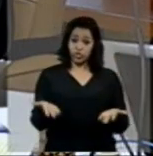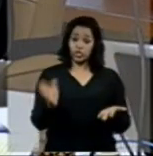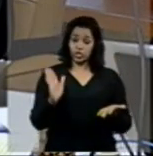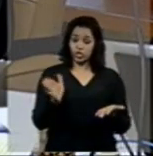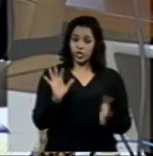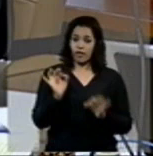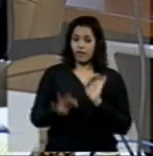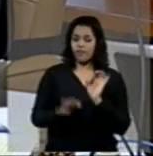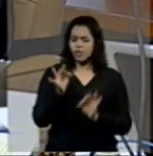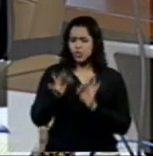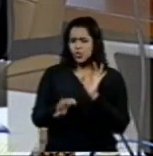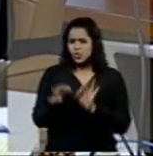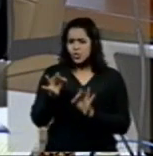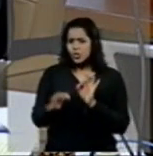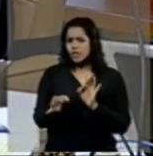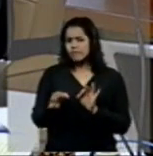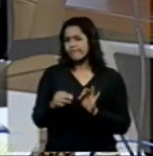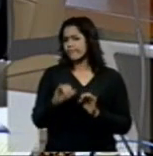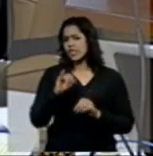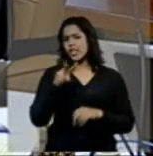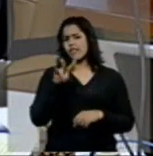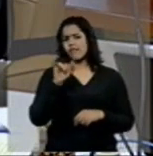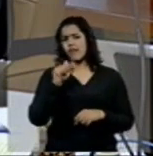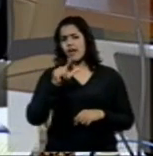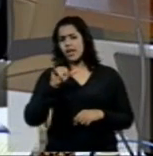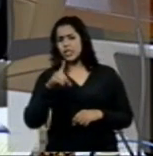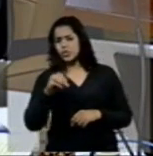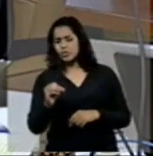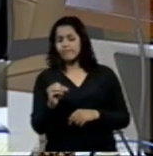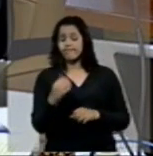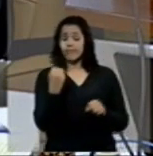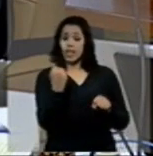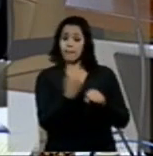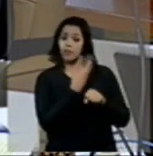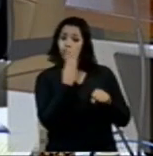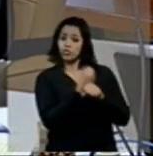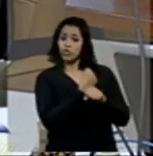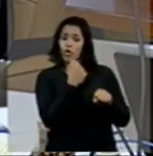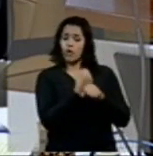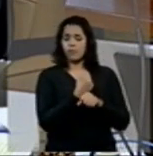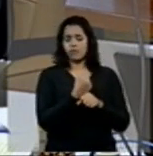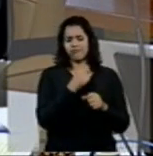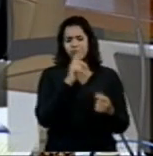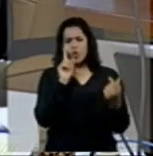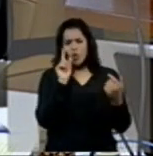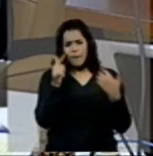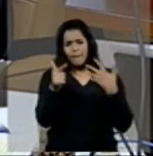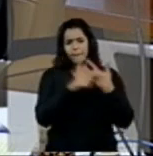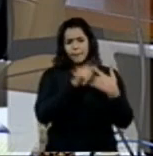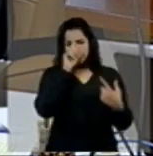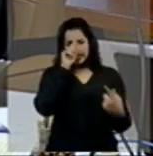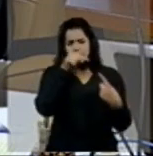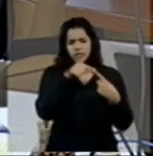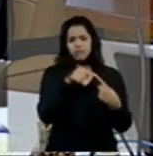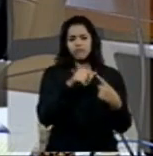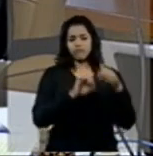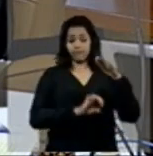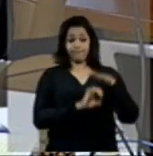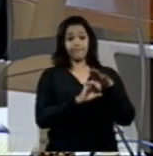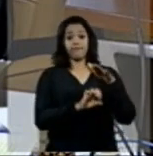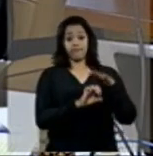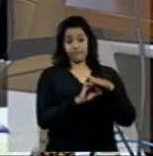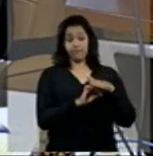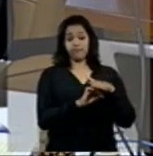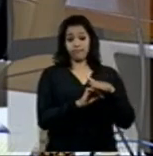julga inválidas as contratações de mão de obra terceirizada na atividade fim das empresas.